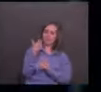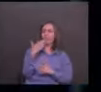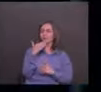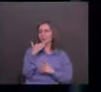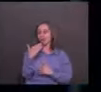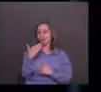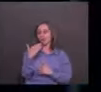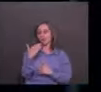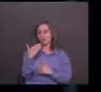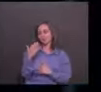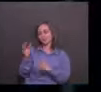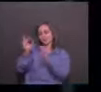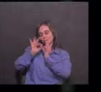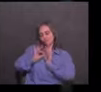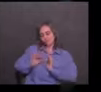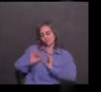maternos.